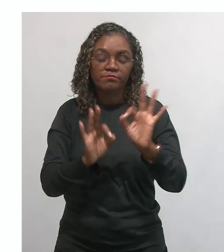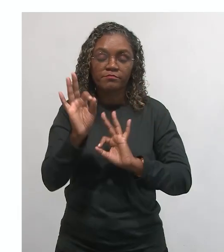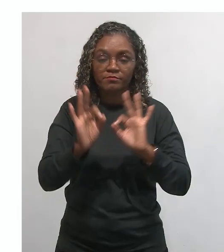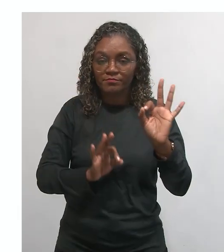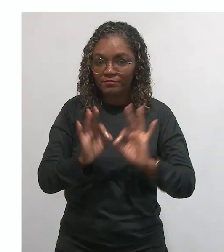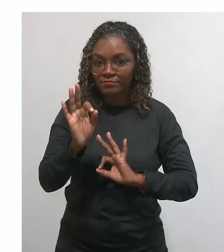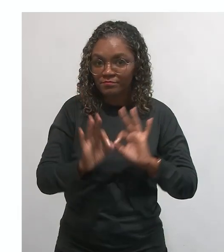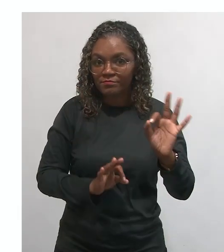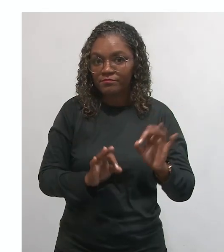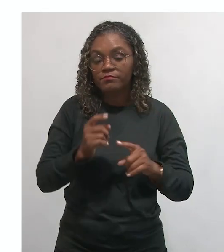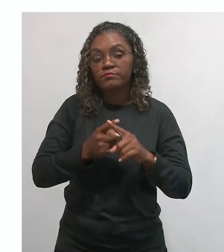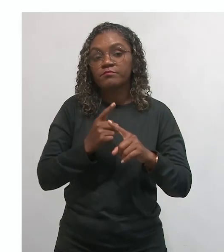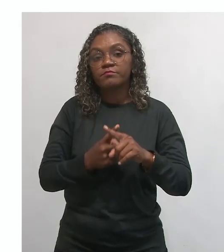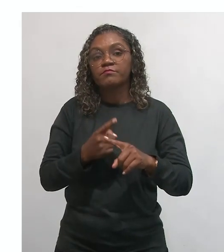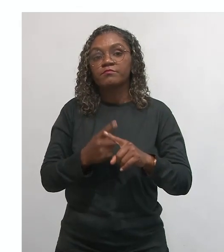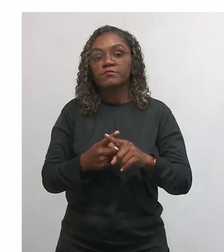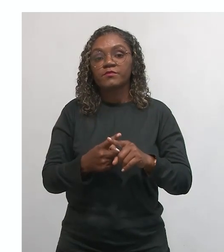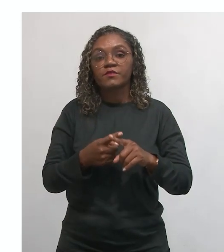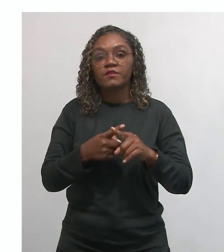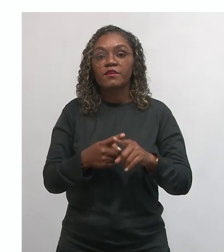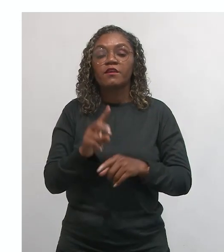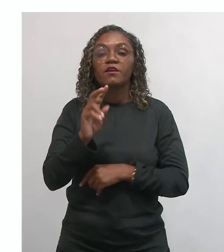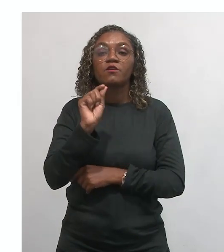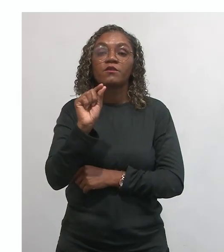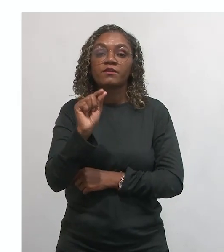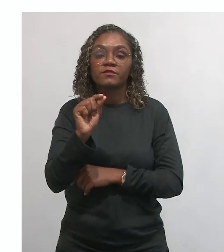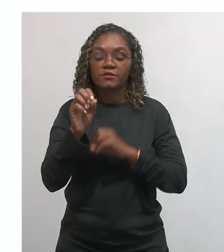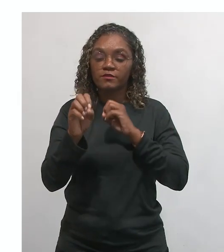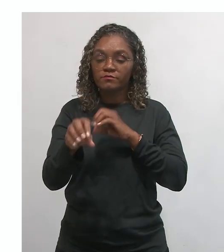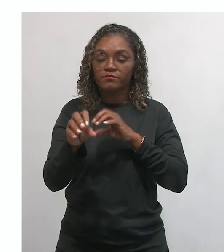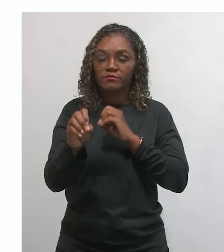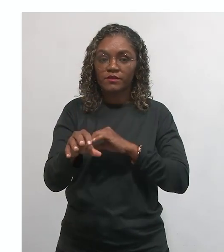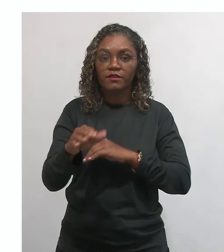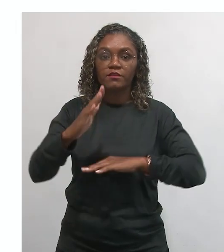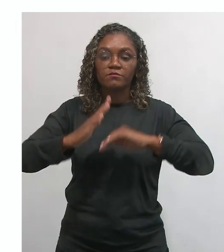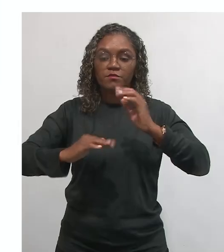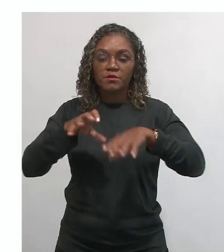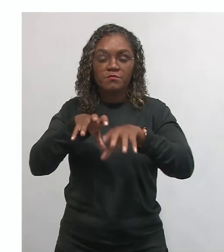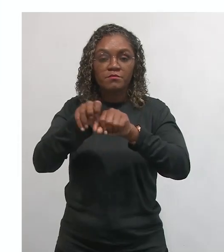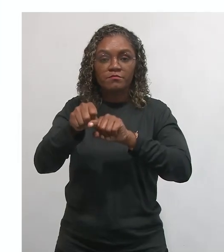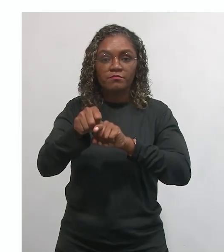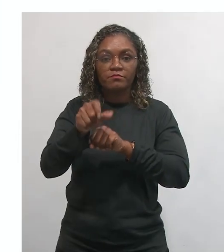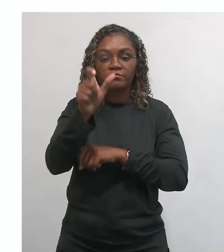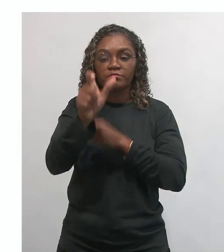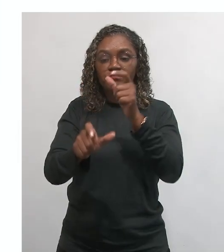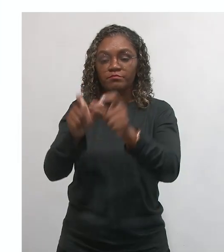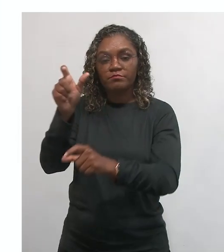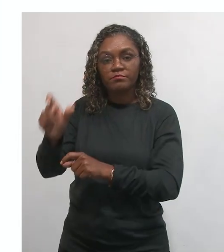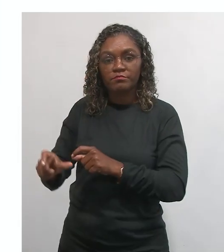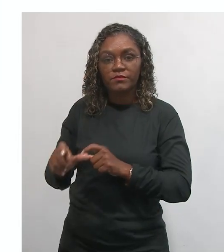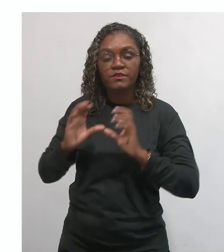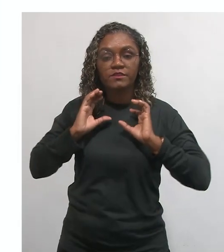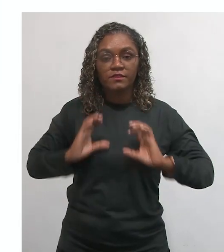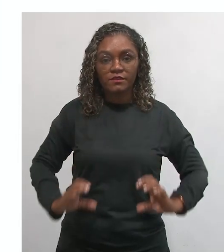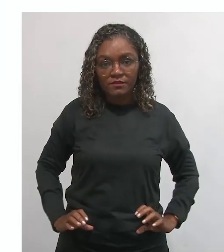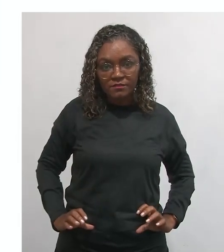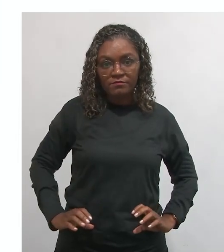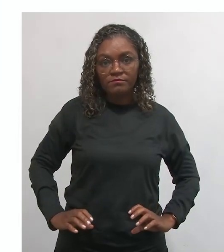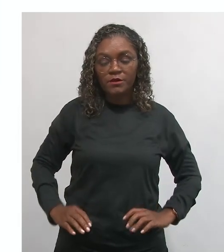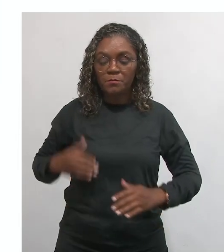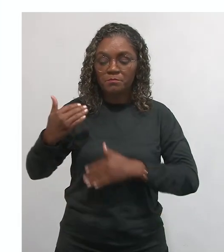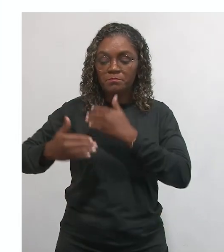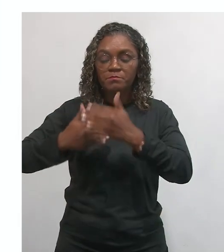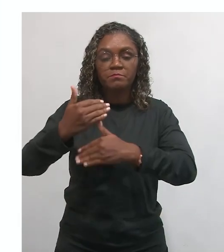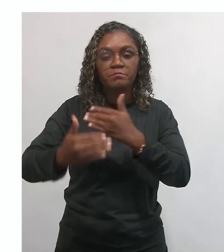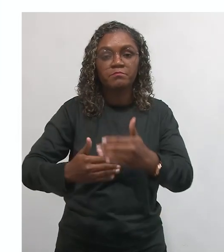ser organizadas, porque nós estamos formando o cidadão através do processo de